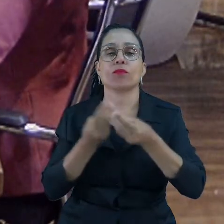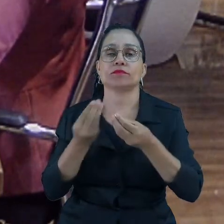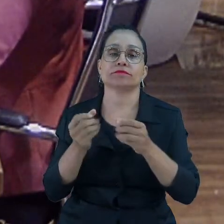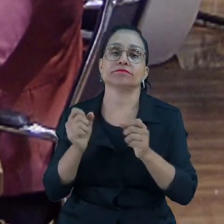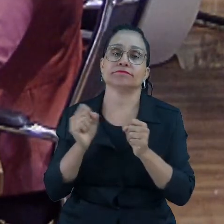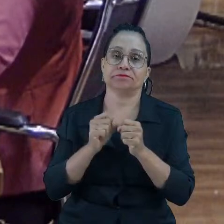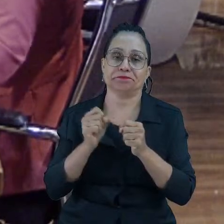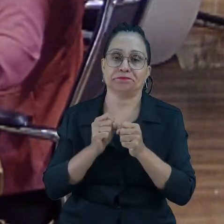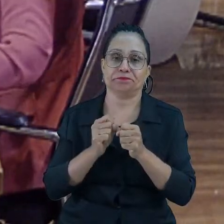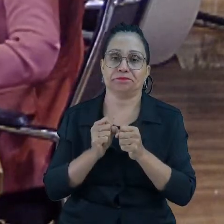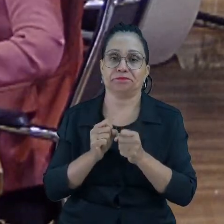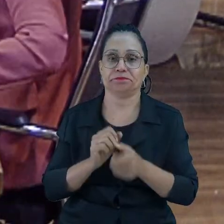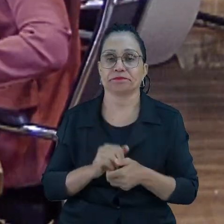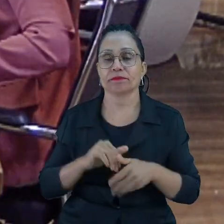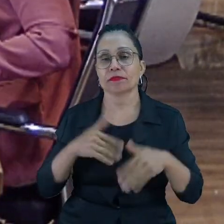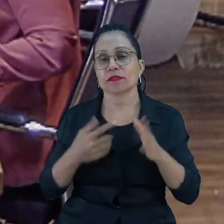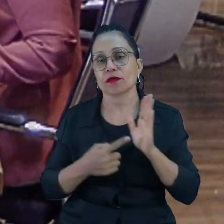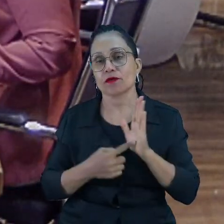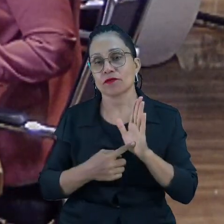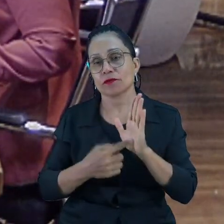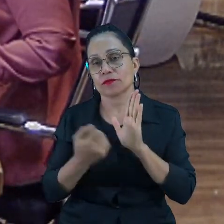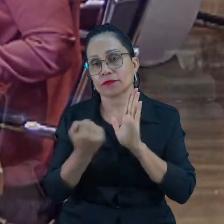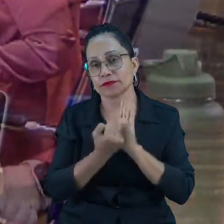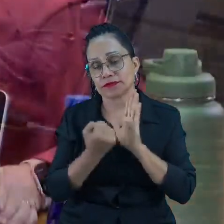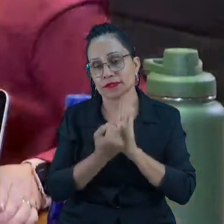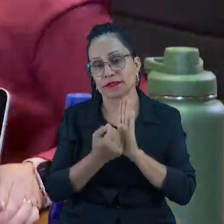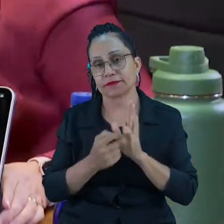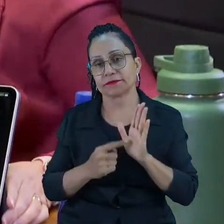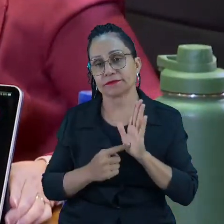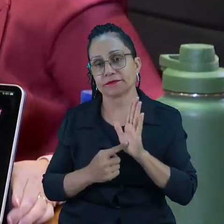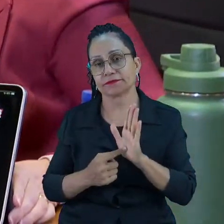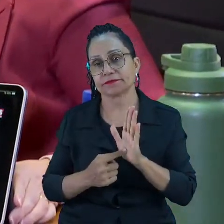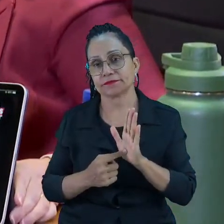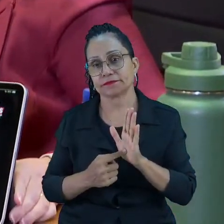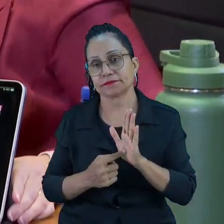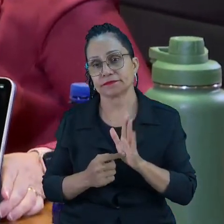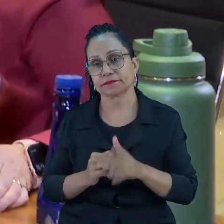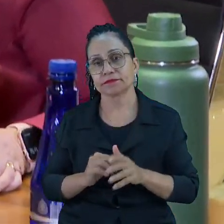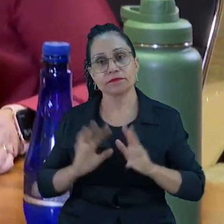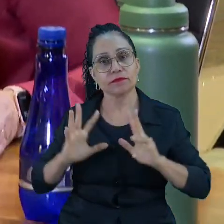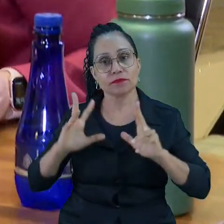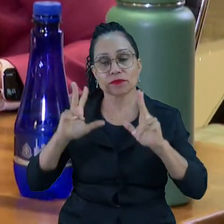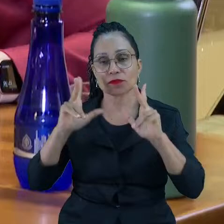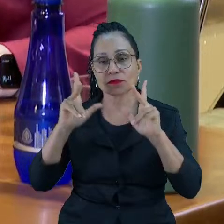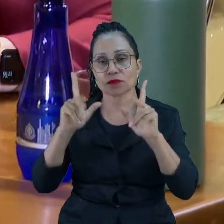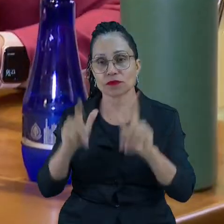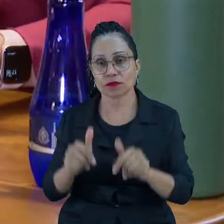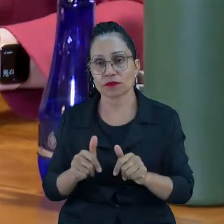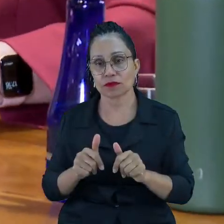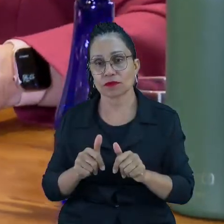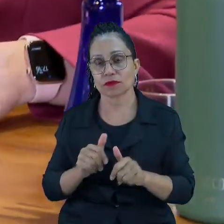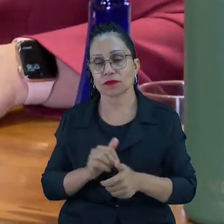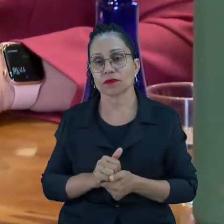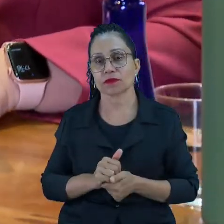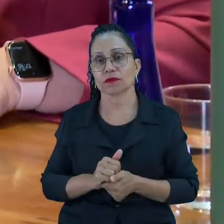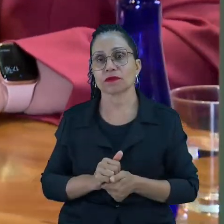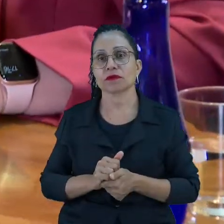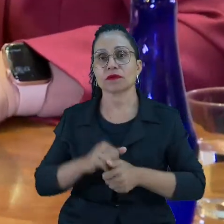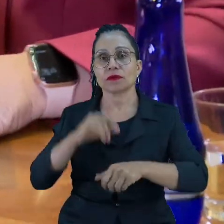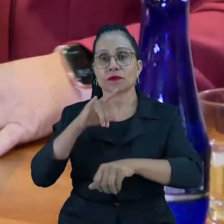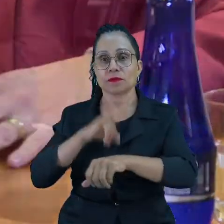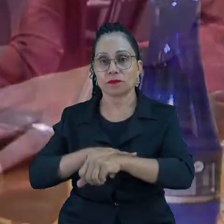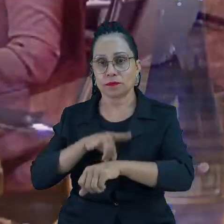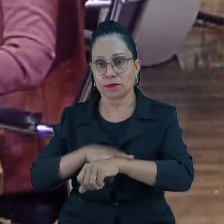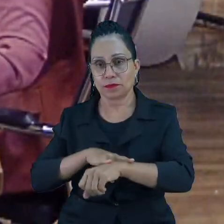que é esse aqui, ó, se a câmera consegue aproximar, selo, exato. ele está em todos os toaletes, em todos